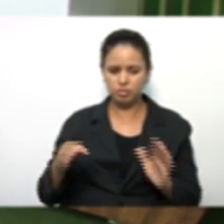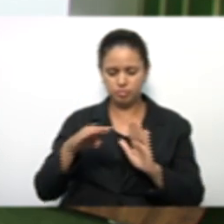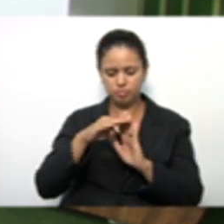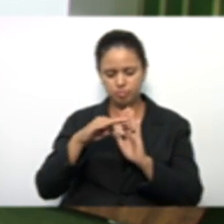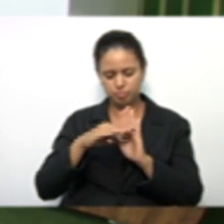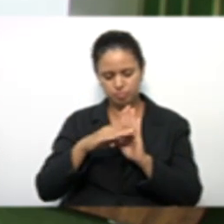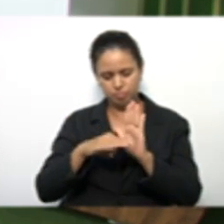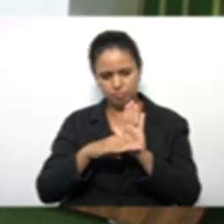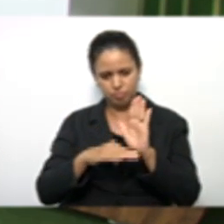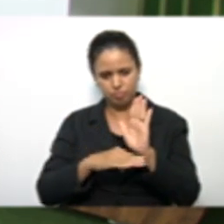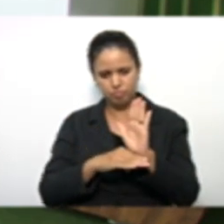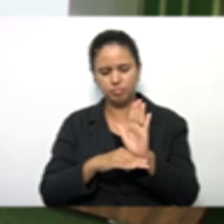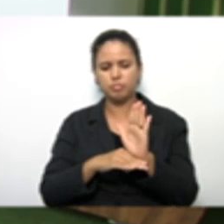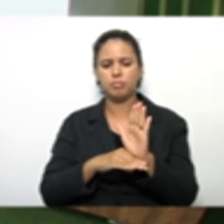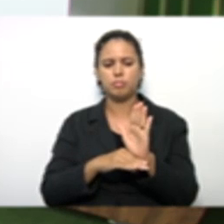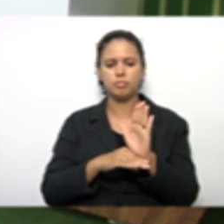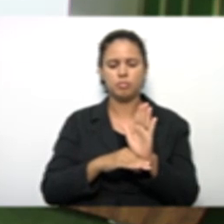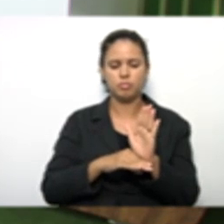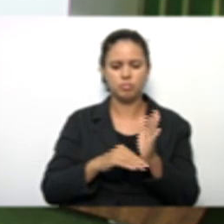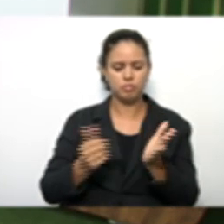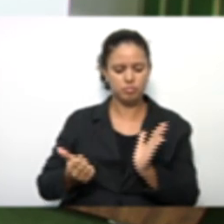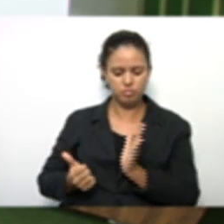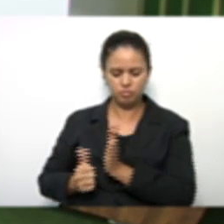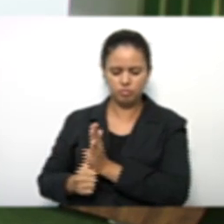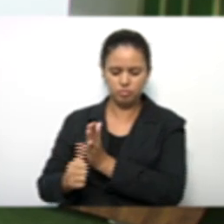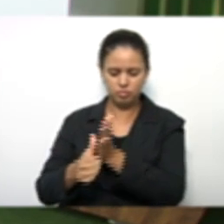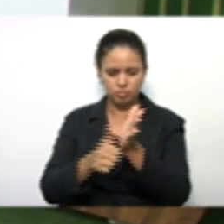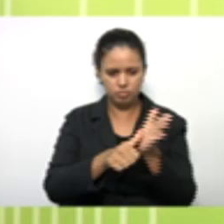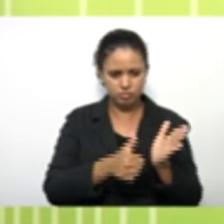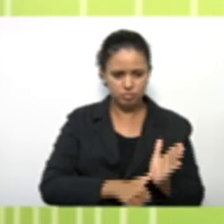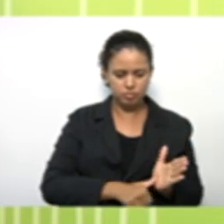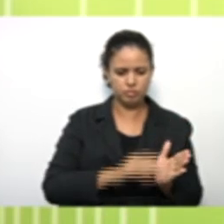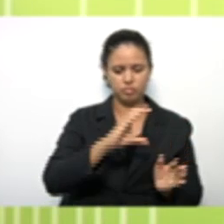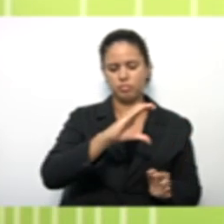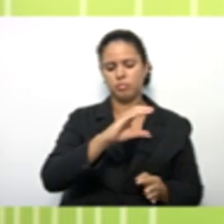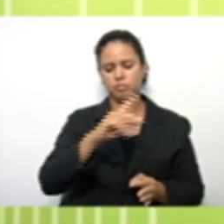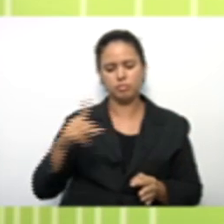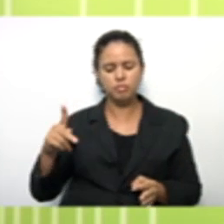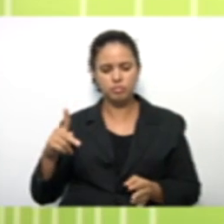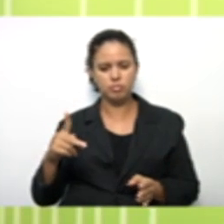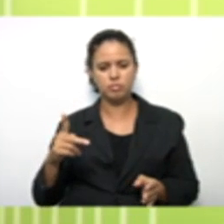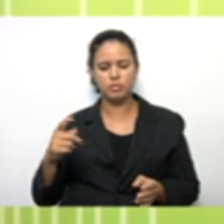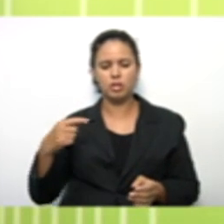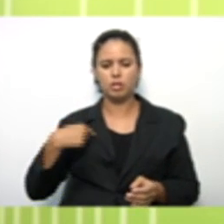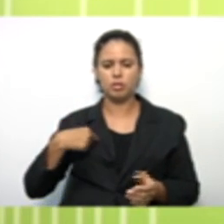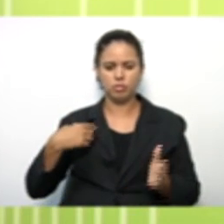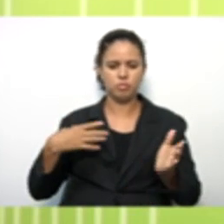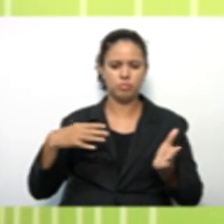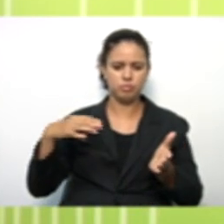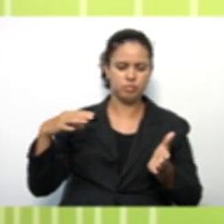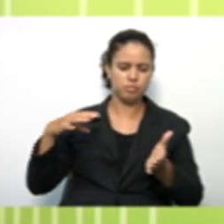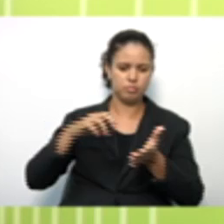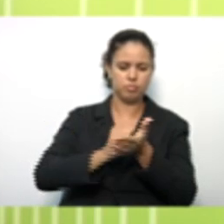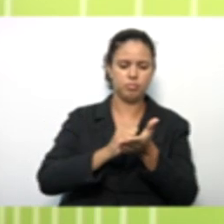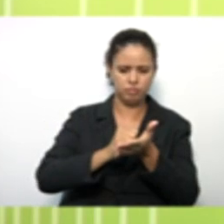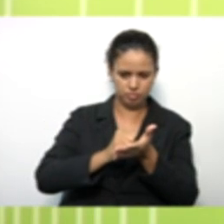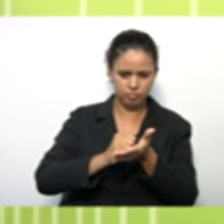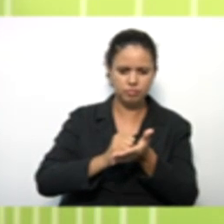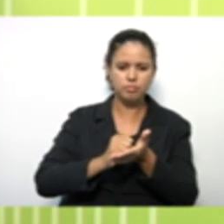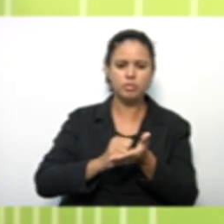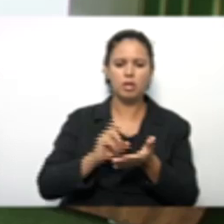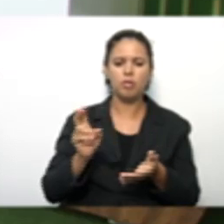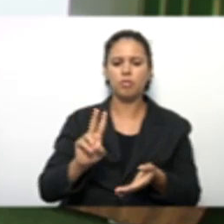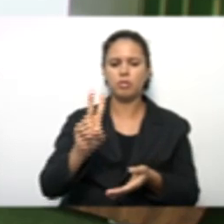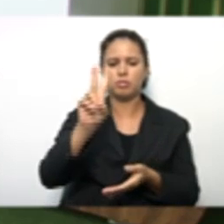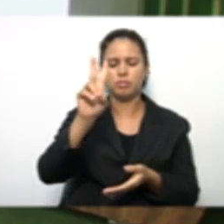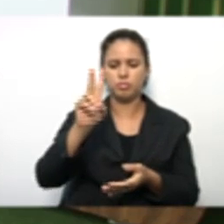né, determinado pelos seus cooperados em assembleia, o que que acontece? Eu vou escriturar esse valor, ok?